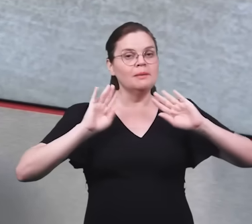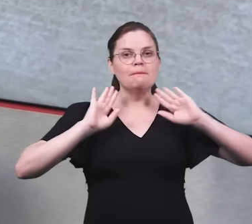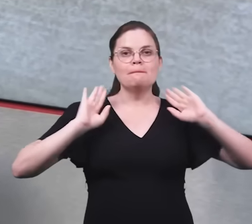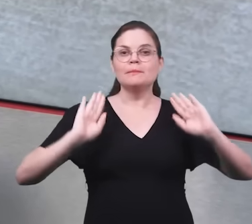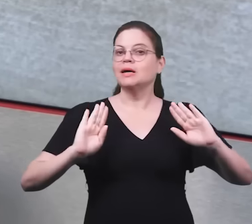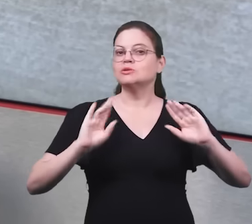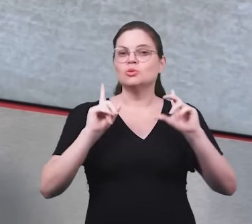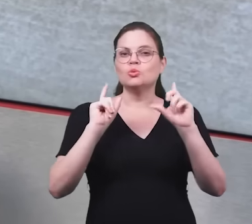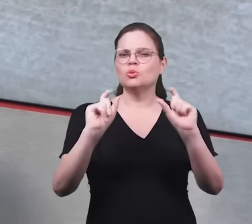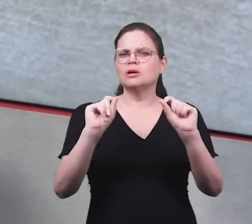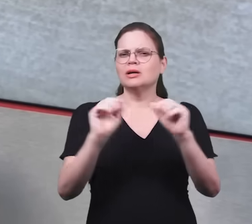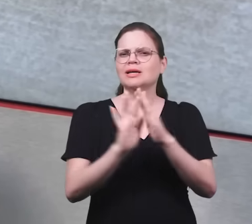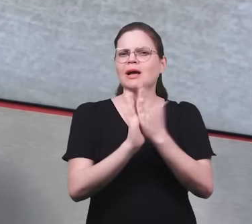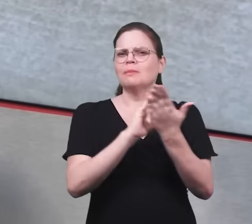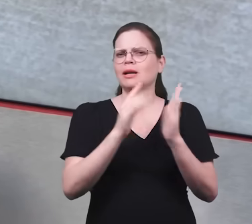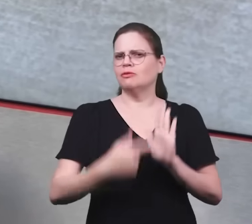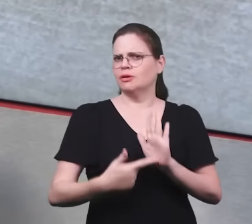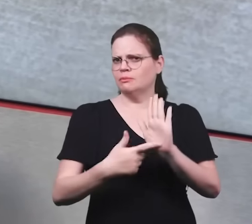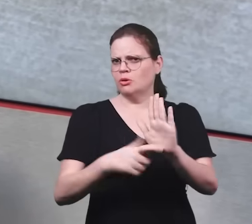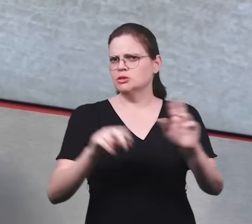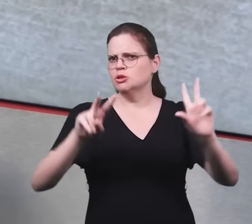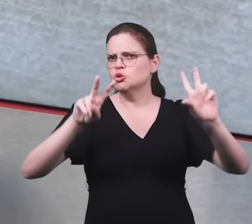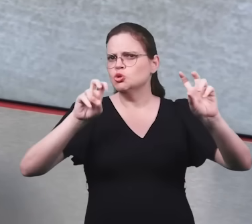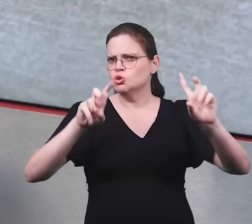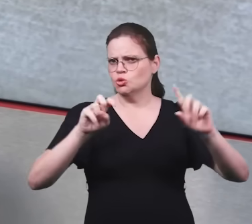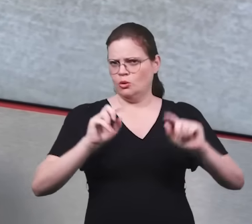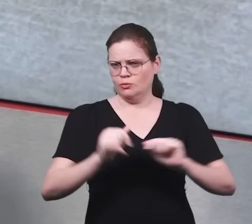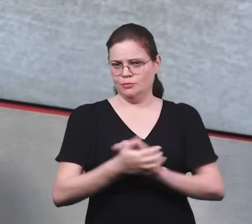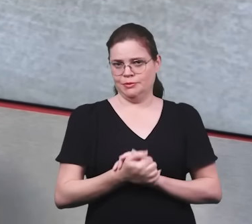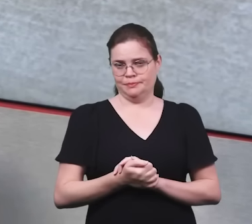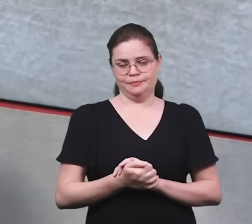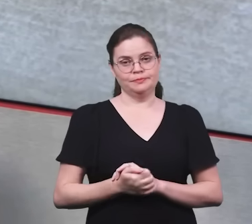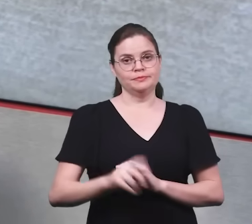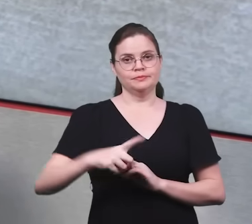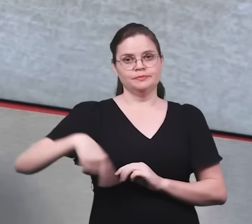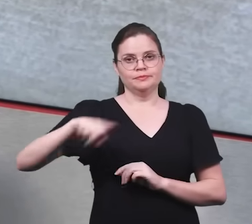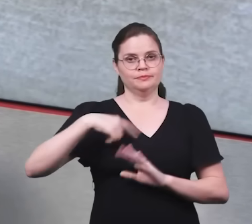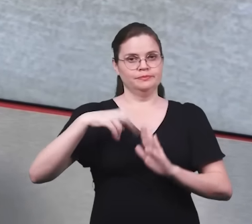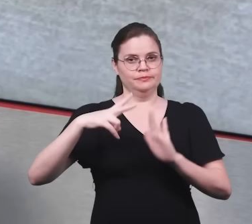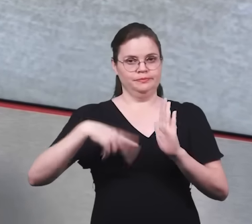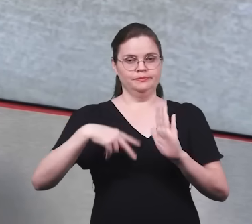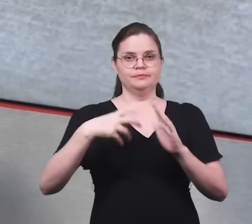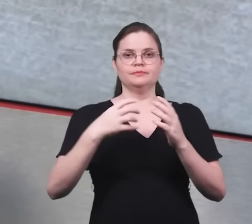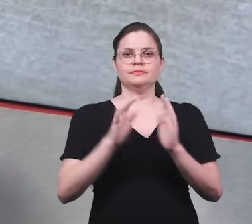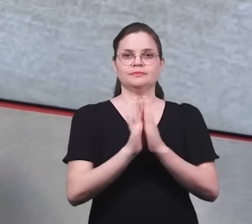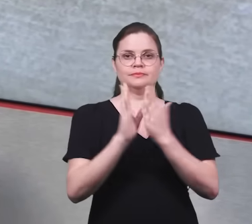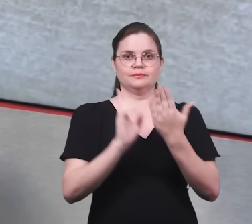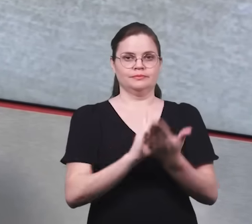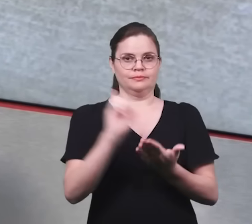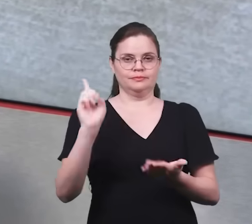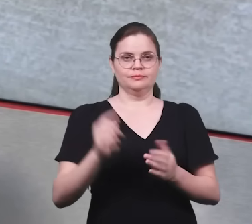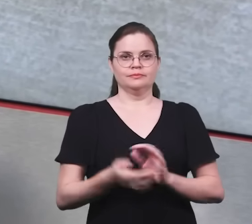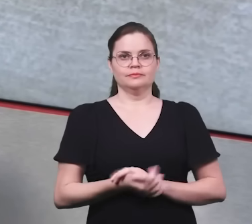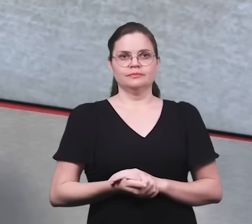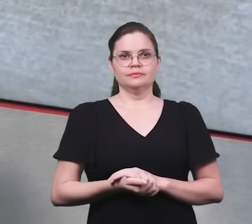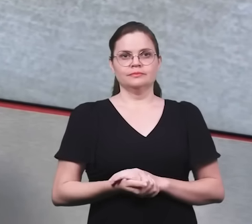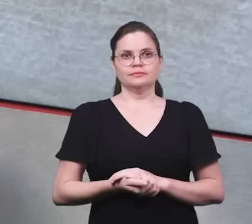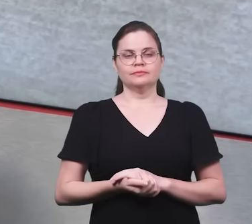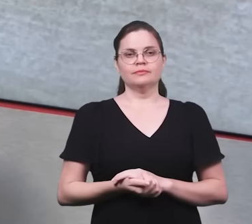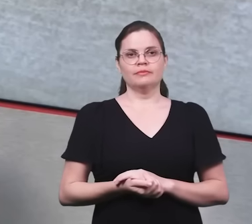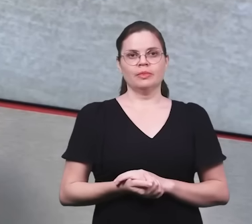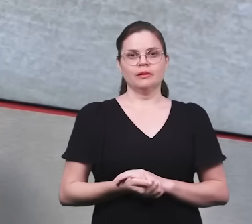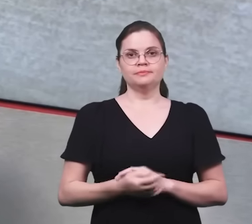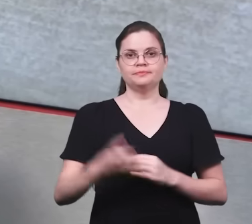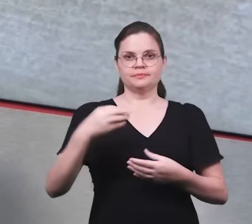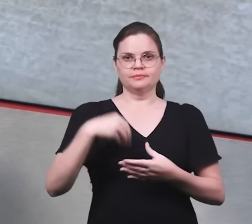Escrituras Sagradas falam a respeito disso. Por exemplo, vamos agora meditar aqui num versículo bíblico da Palavra de Deus que